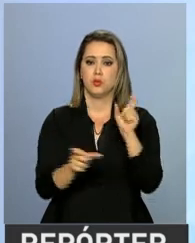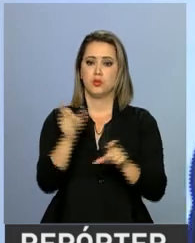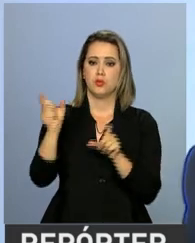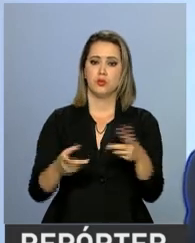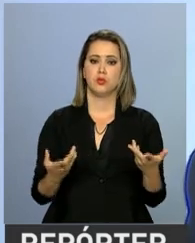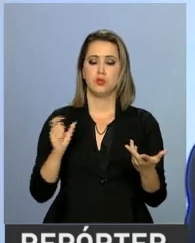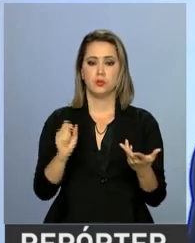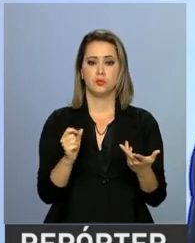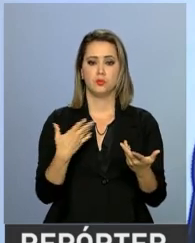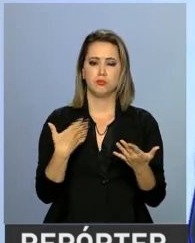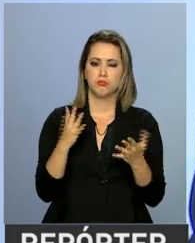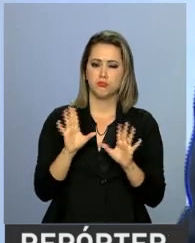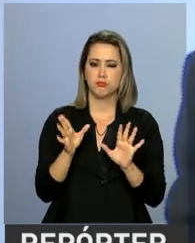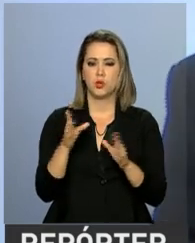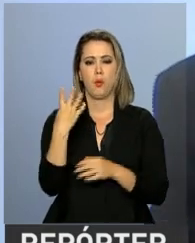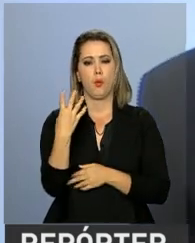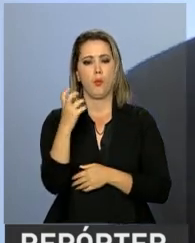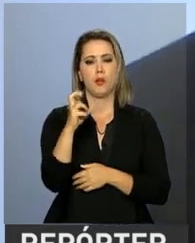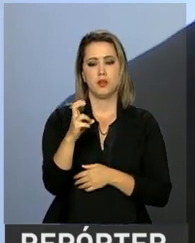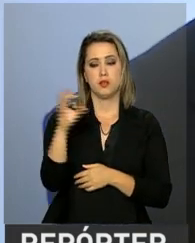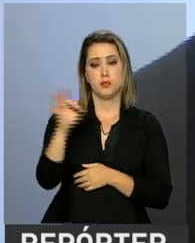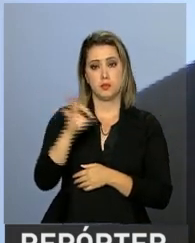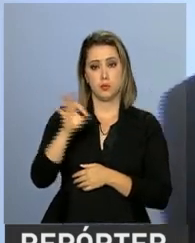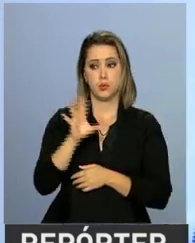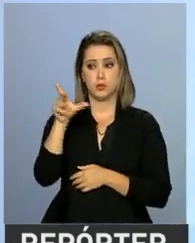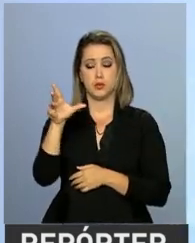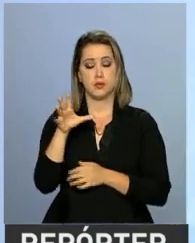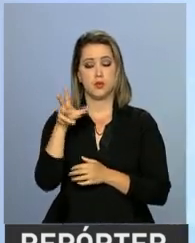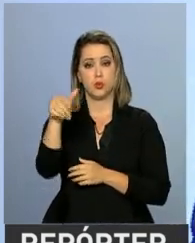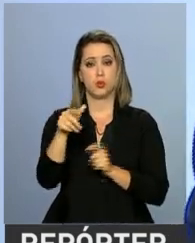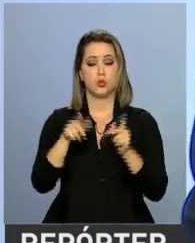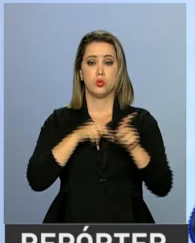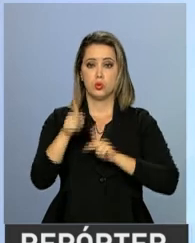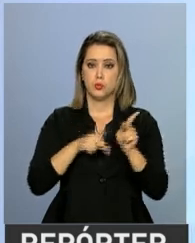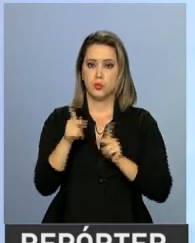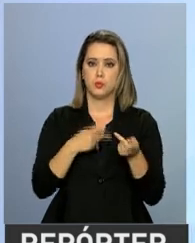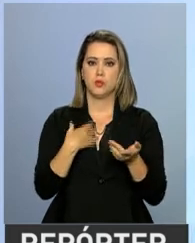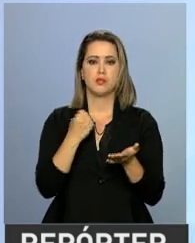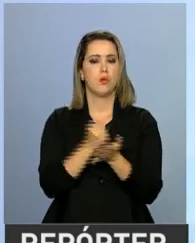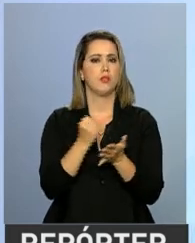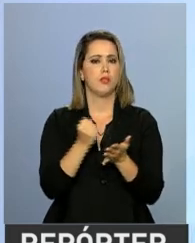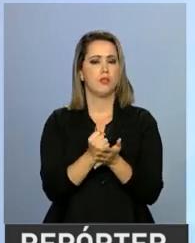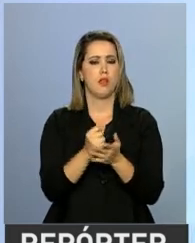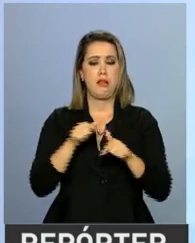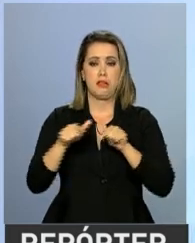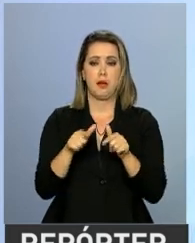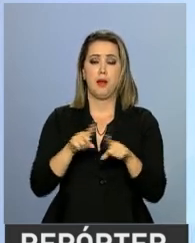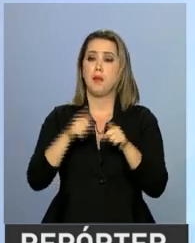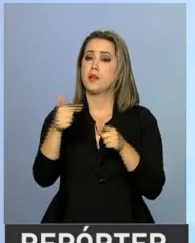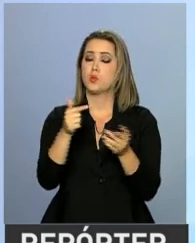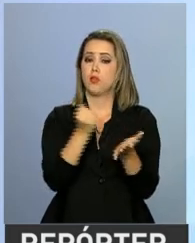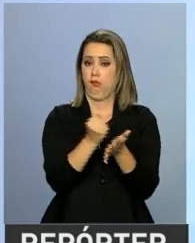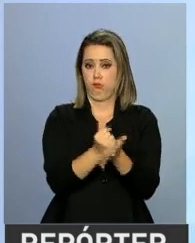e por aproximação são 45 por cento da força de trabalho no brasil que estão na informalidade a realidade